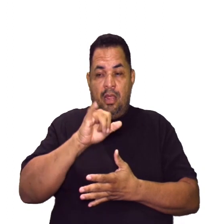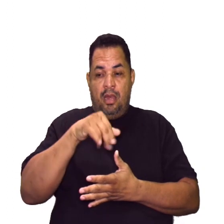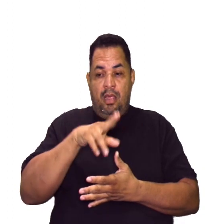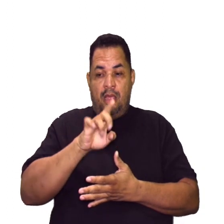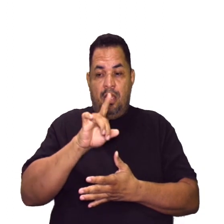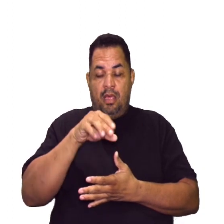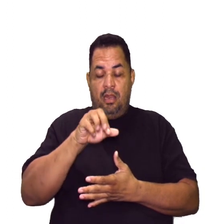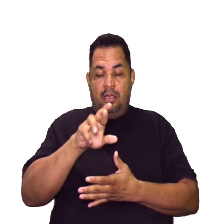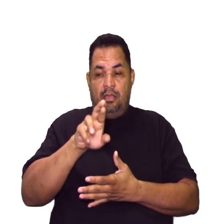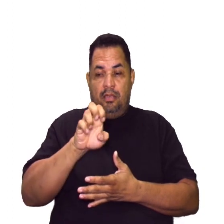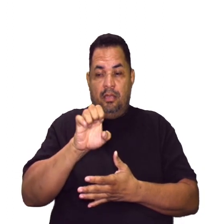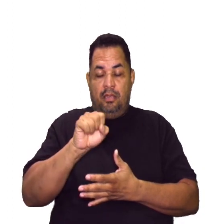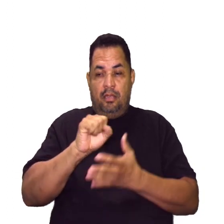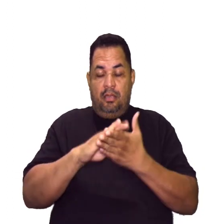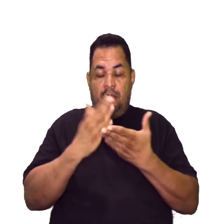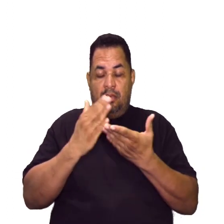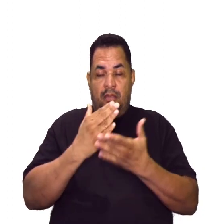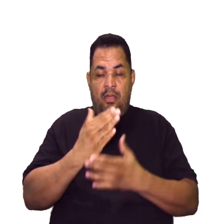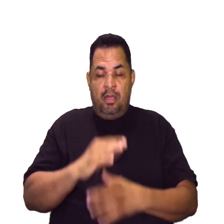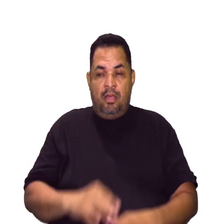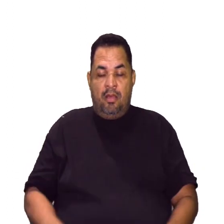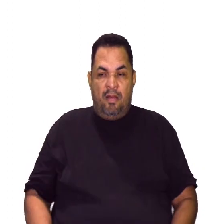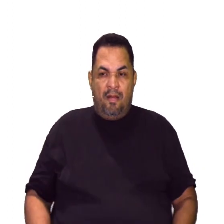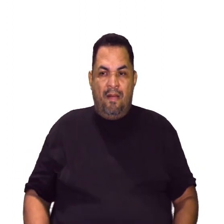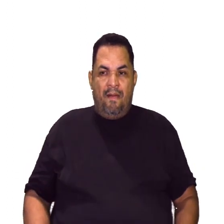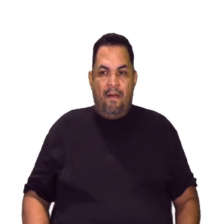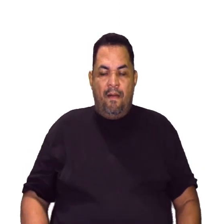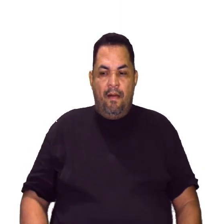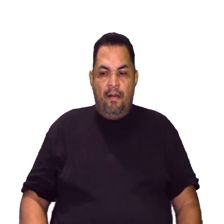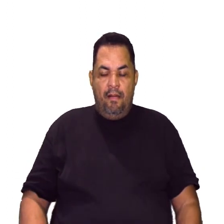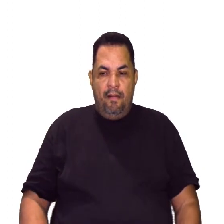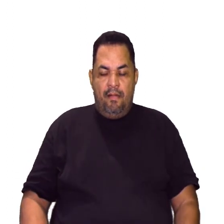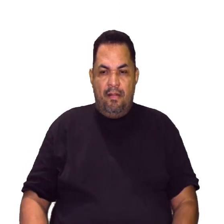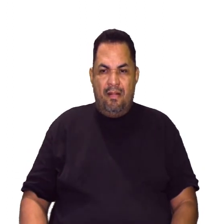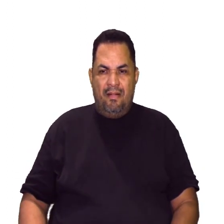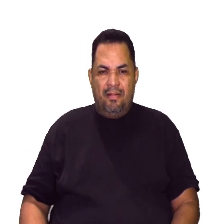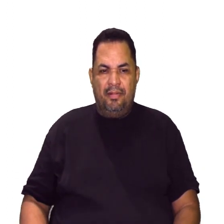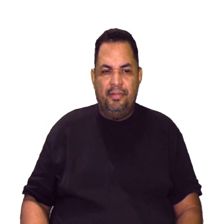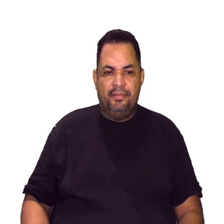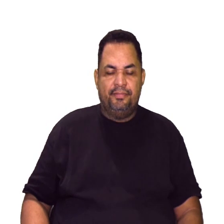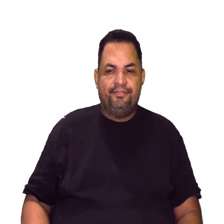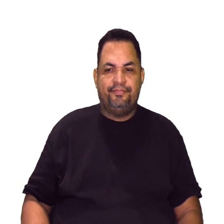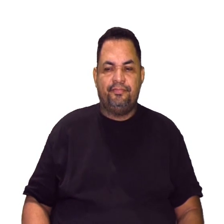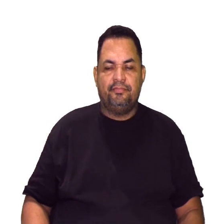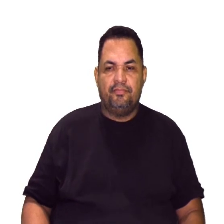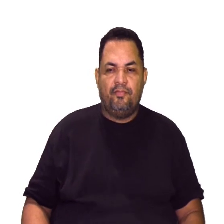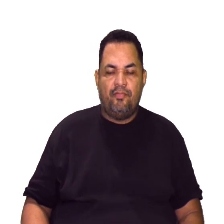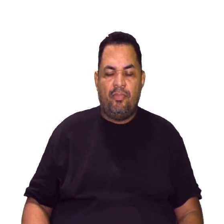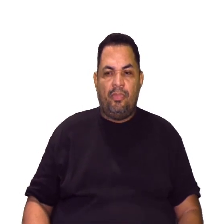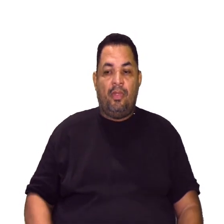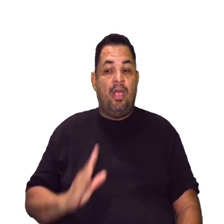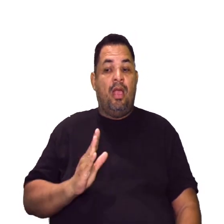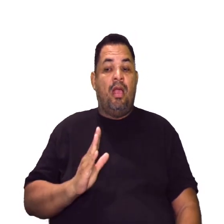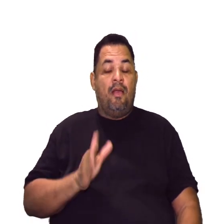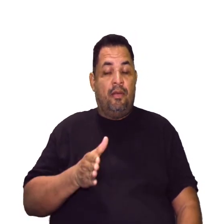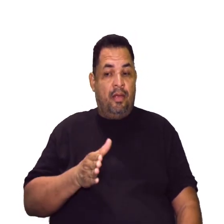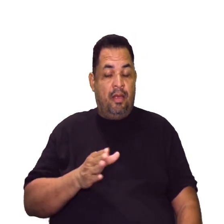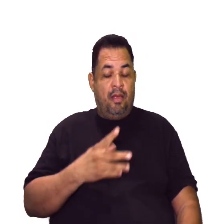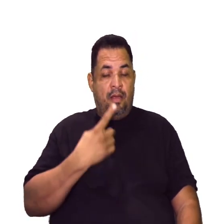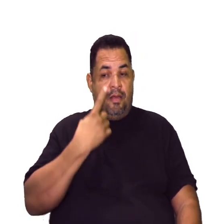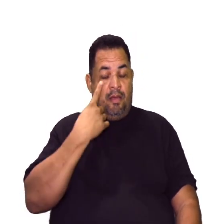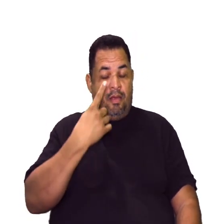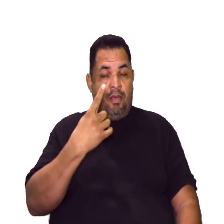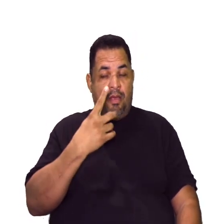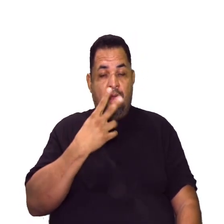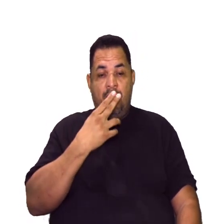lineares. CO2 nós temos, C2H2 temos, será que é água? Não, a água você até já viu no anterior,